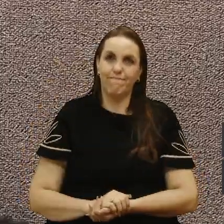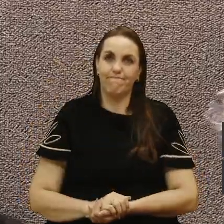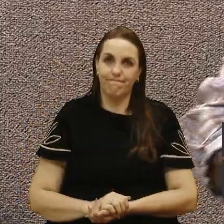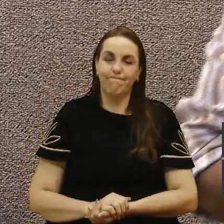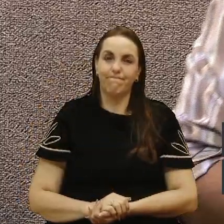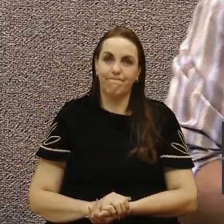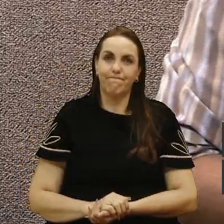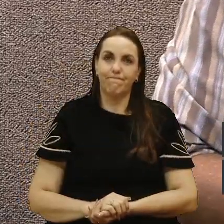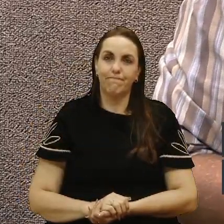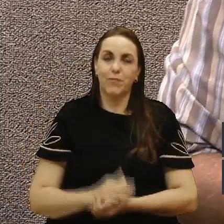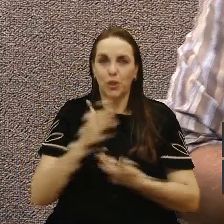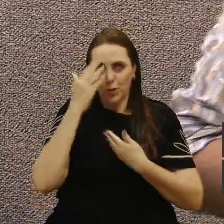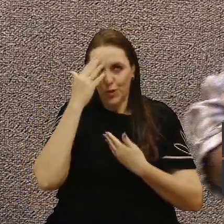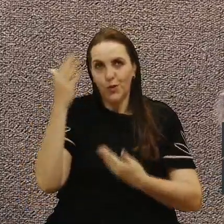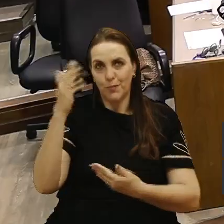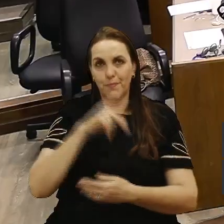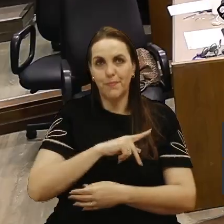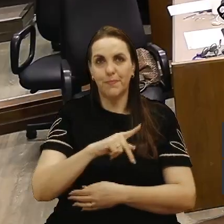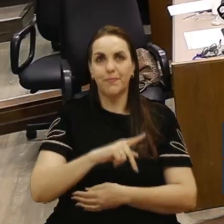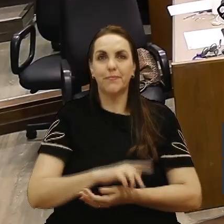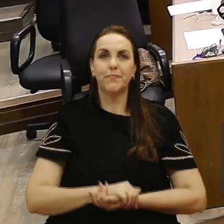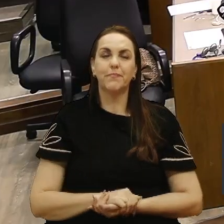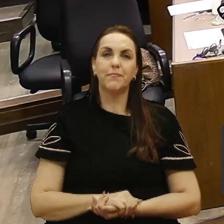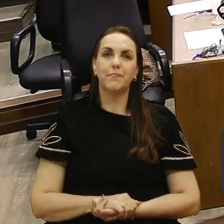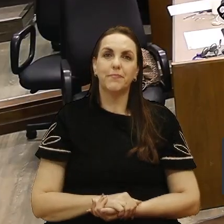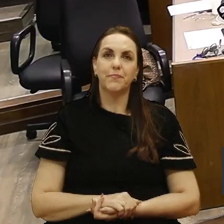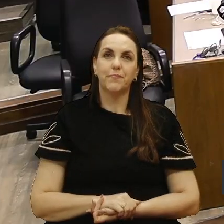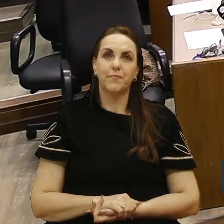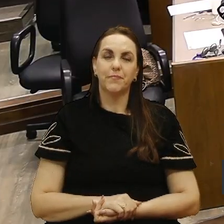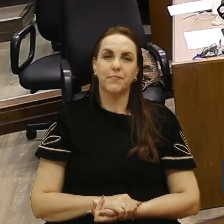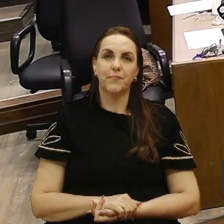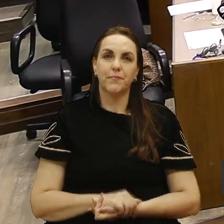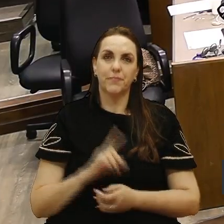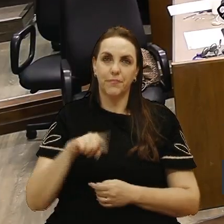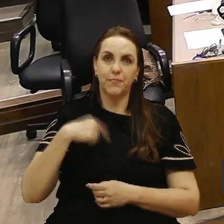muito. Obrigado, senhor presidente. Próximo inscrito, vereador